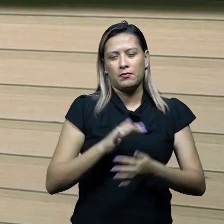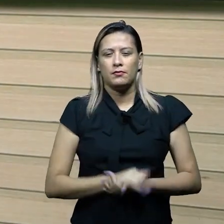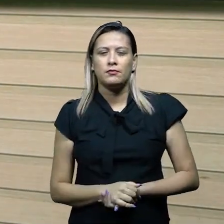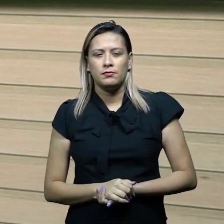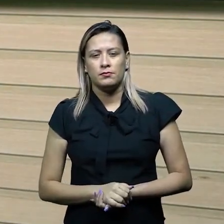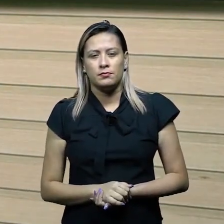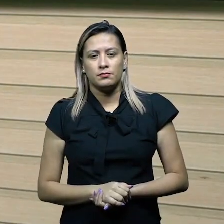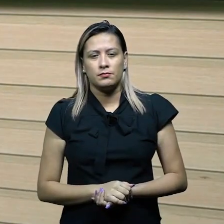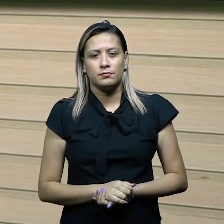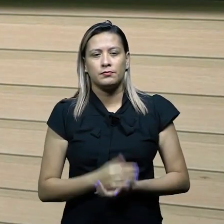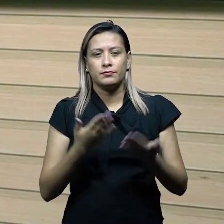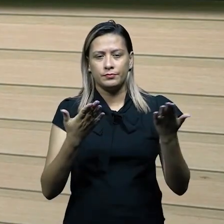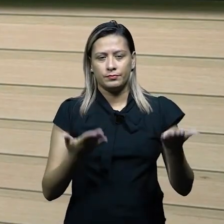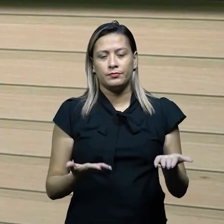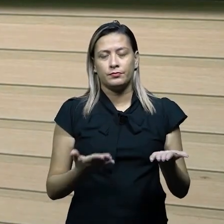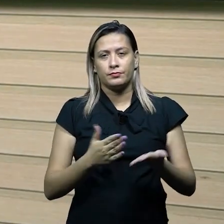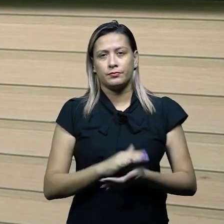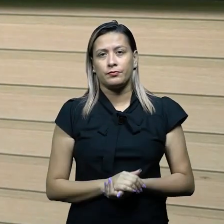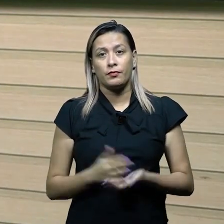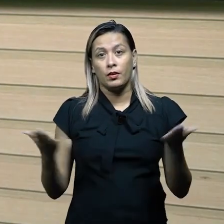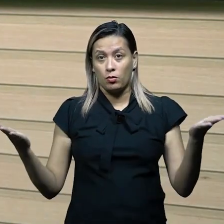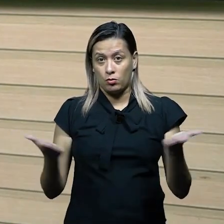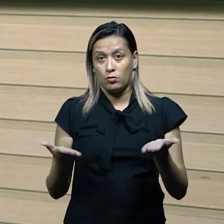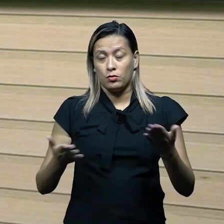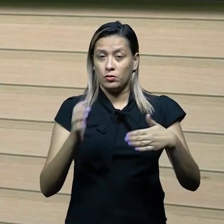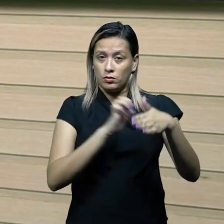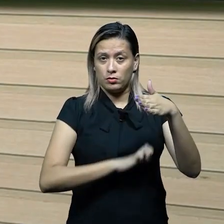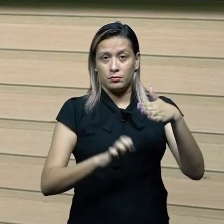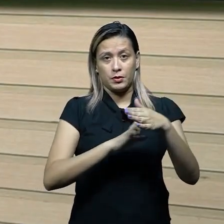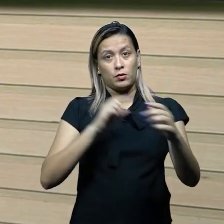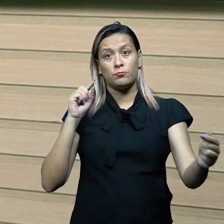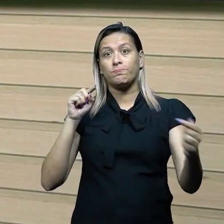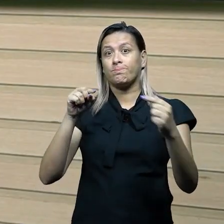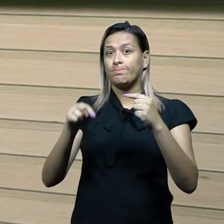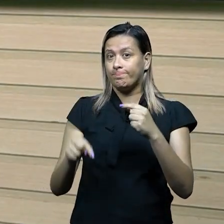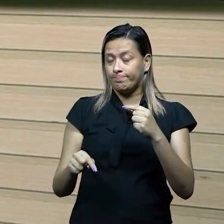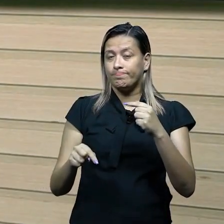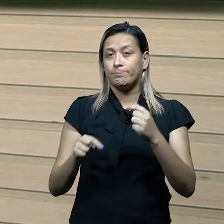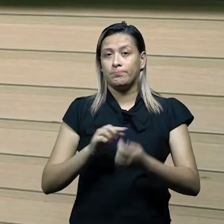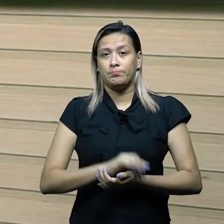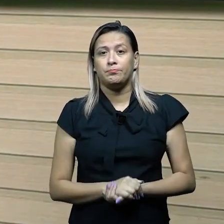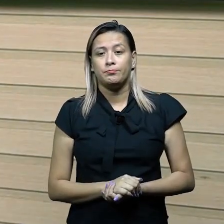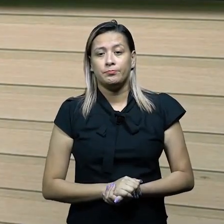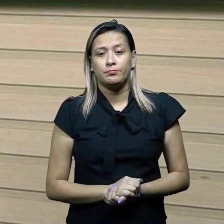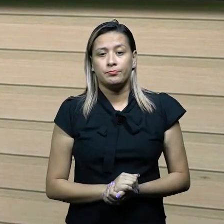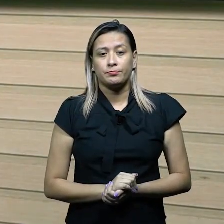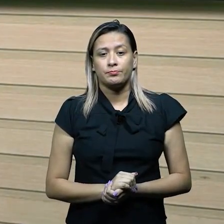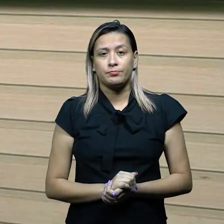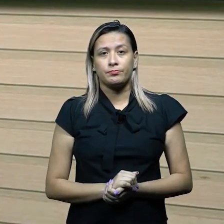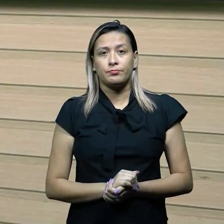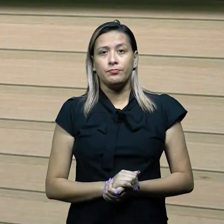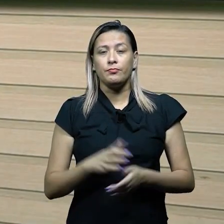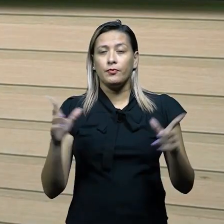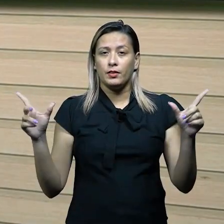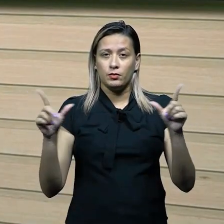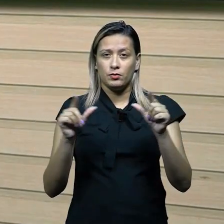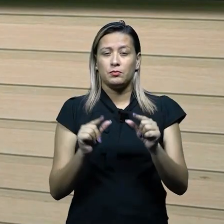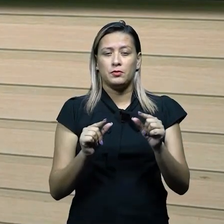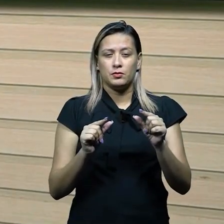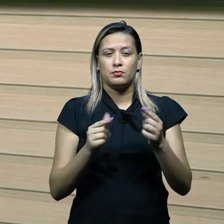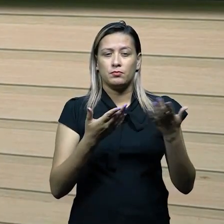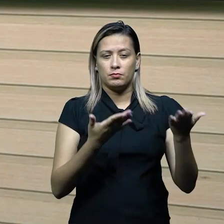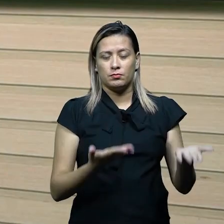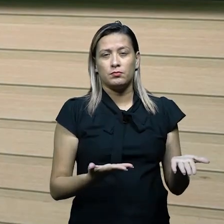disse. Então ficou claro essa questão do turnover? Gente, hoje as empresas elas têm um desafio muito grande para